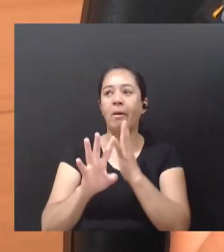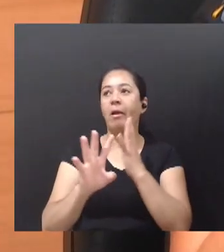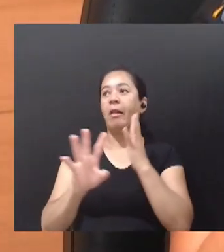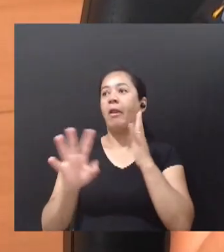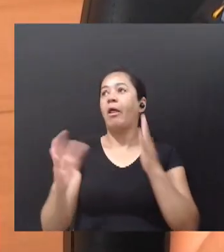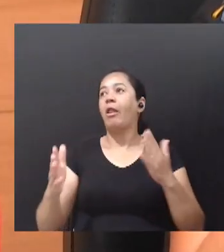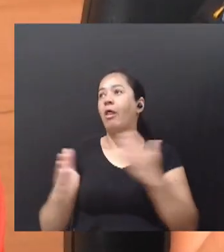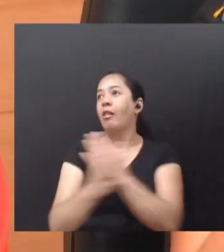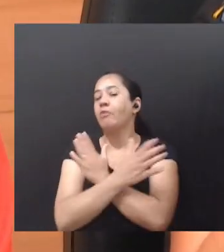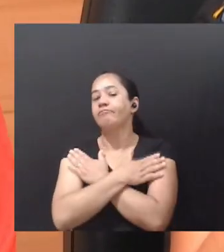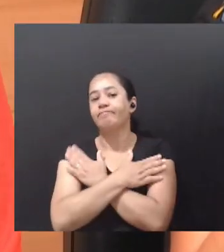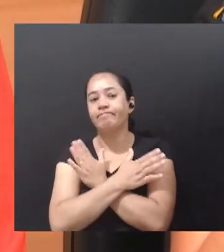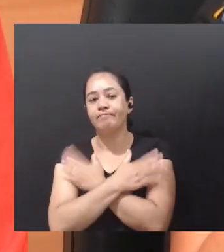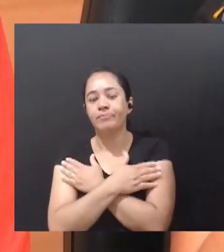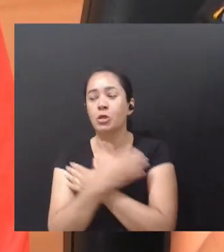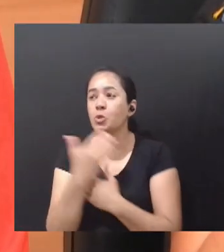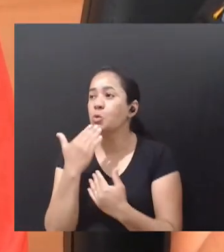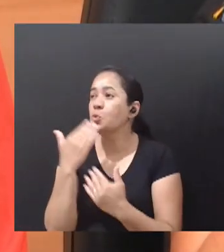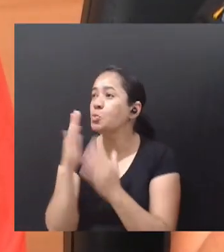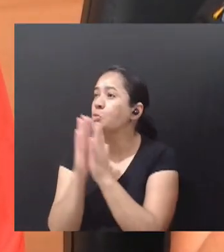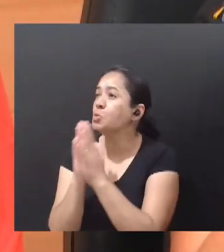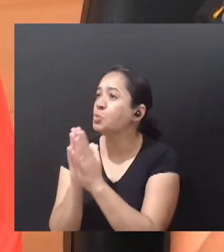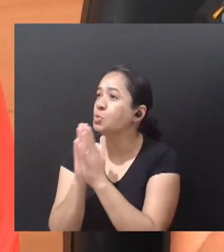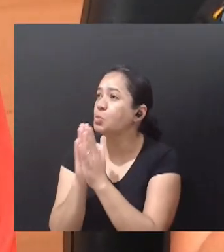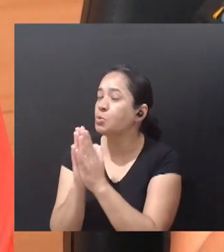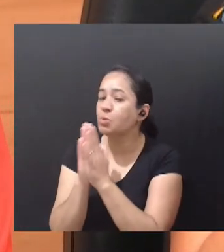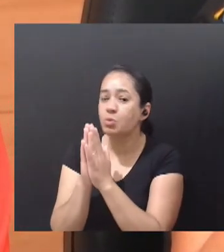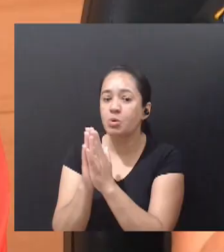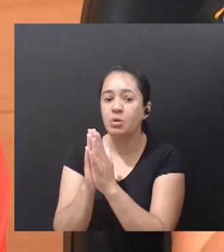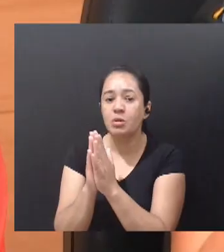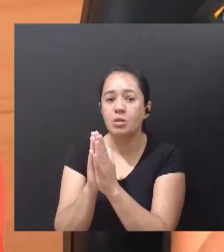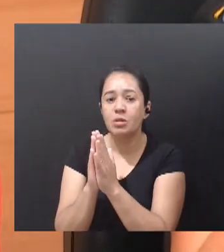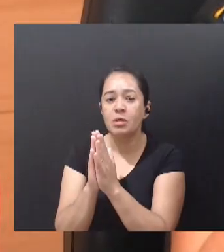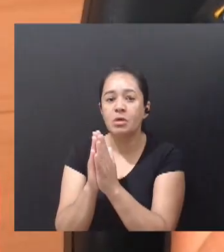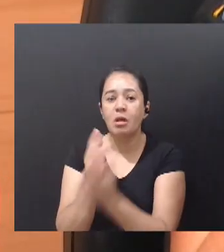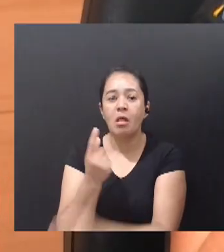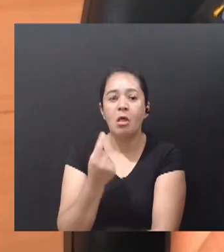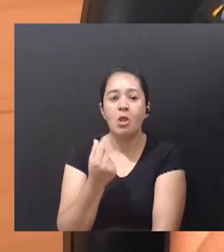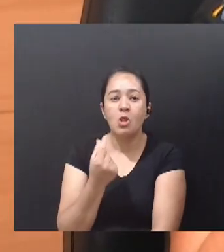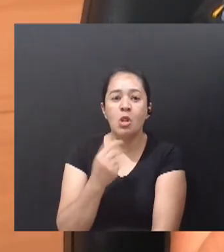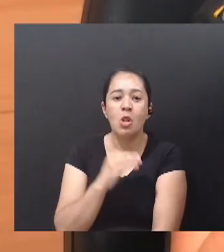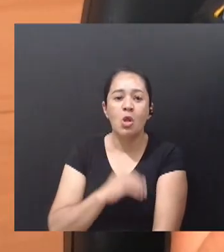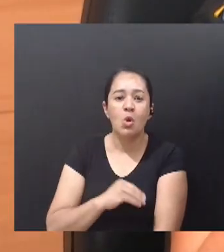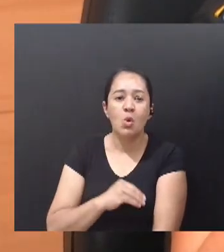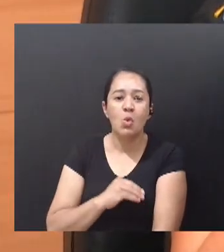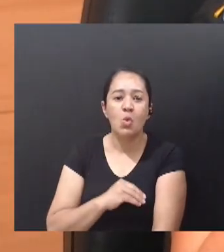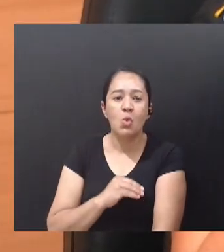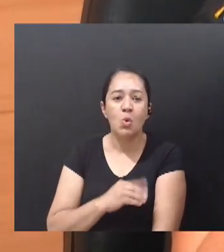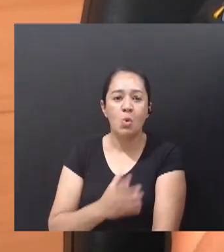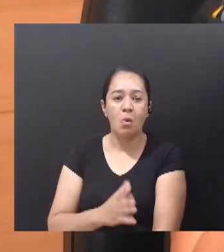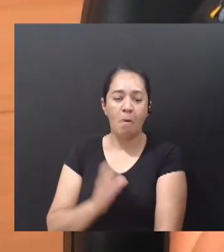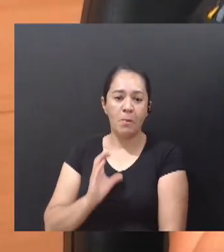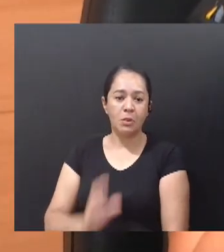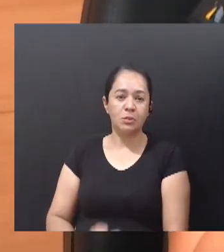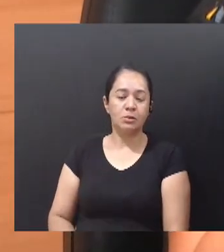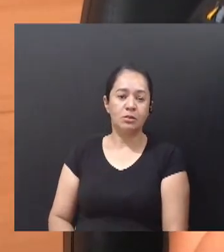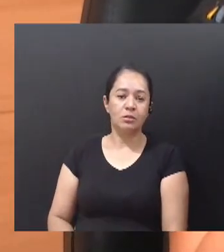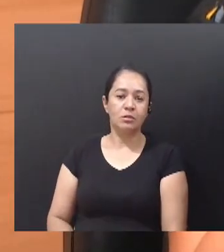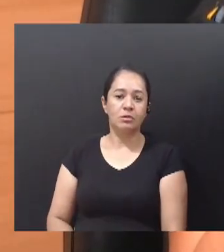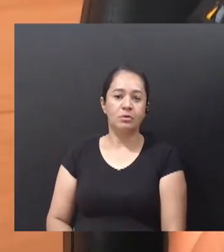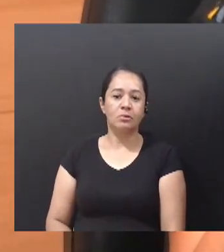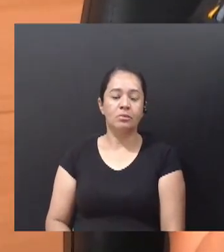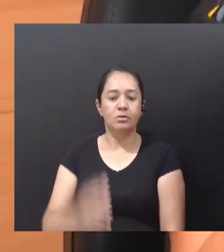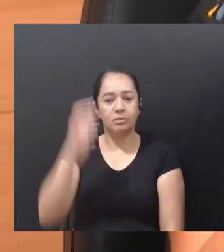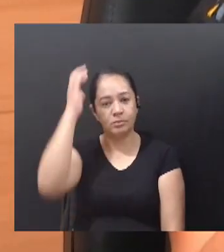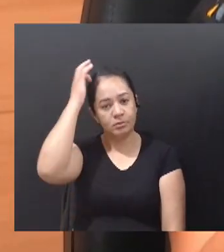desempregados, implorando por uma subremuneração, para exercer uma subcidadania e para ter